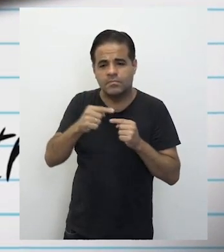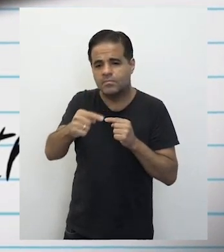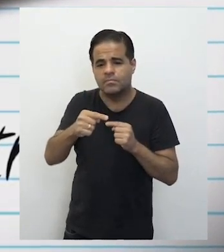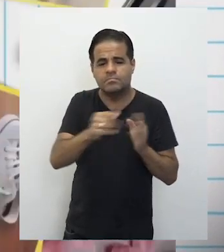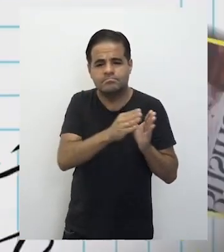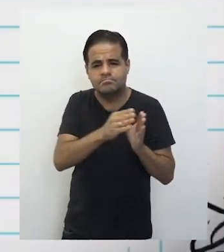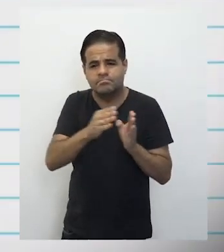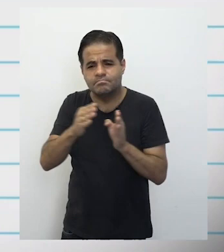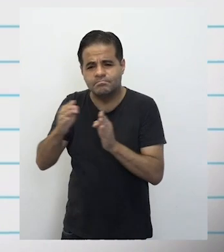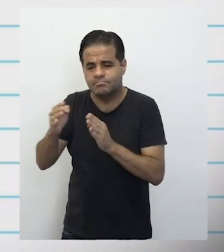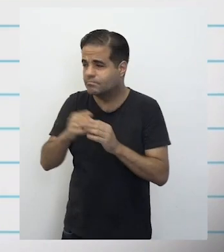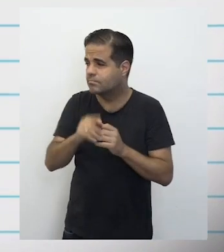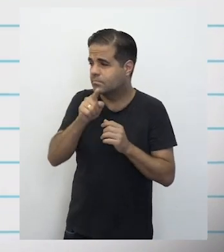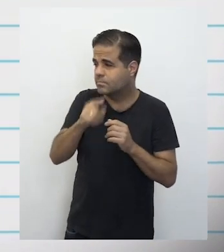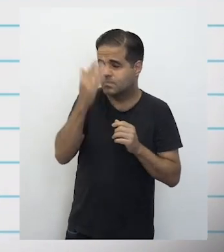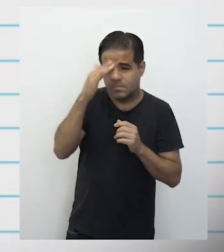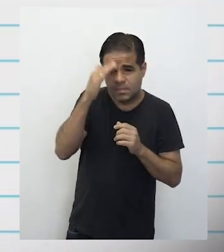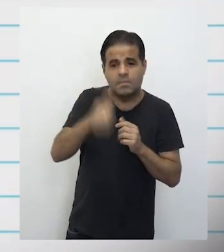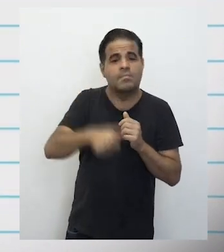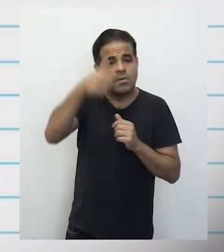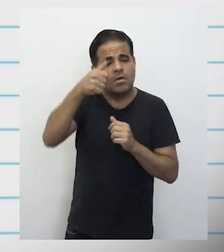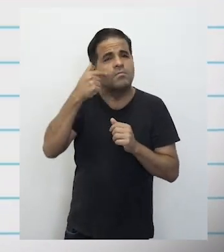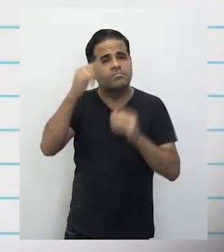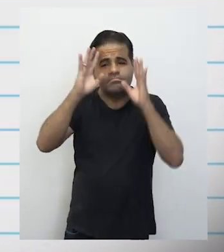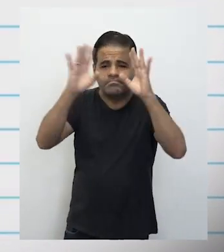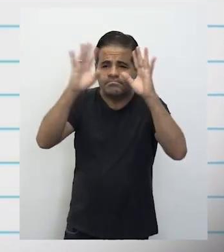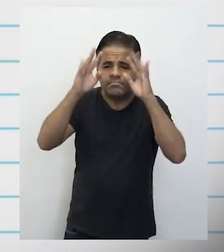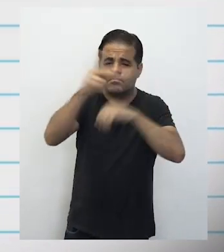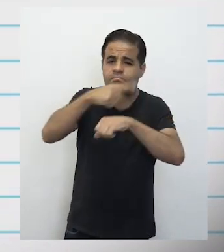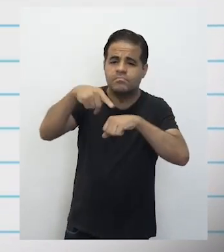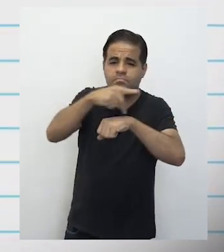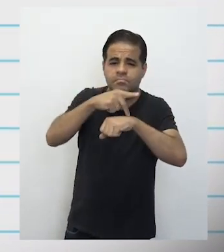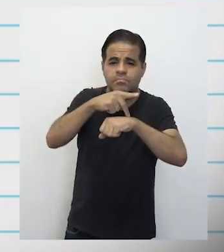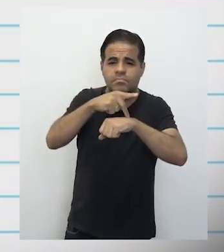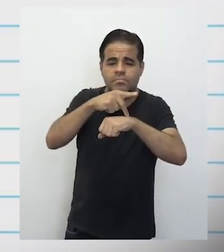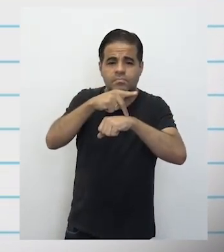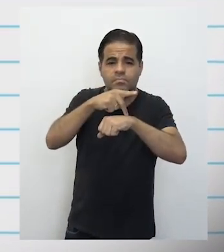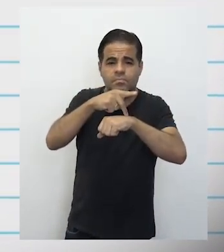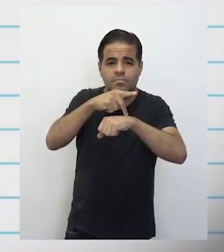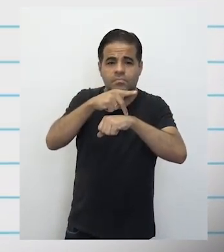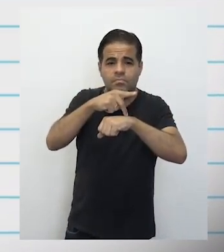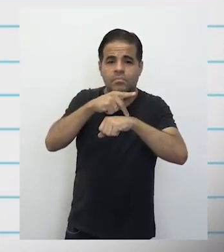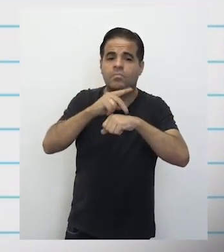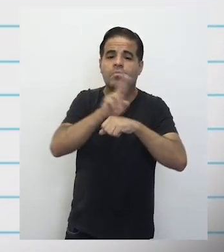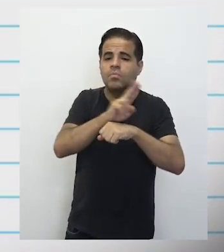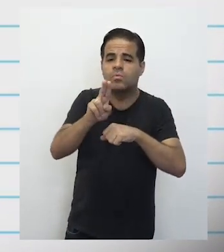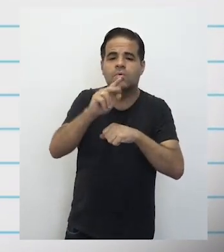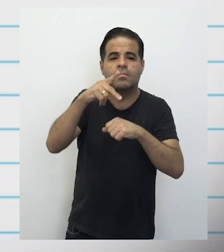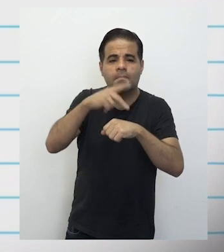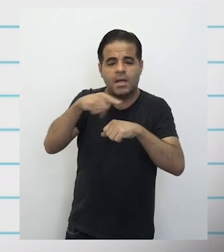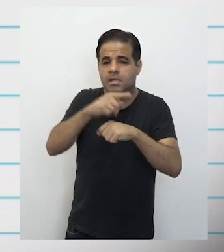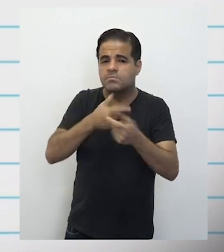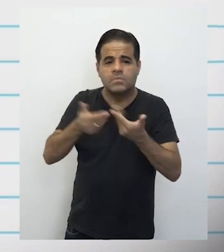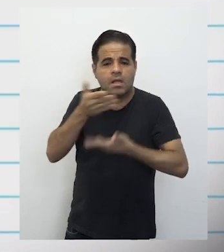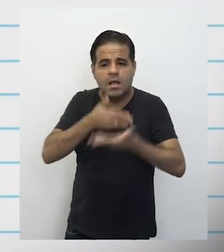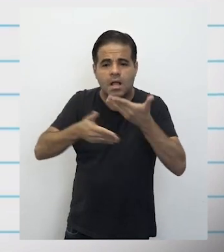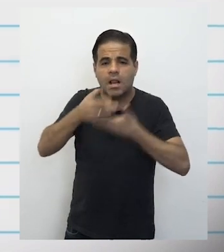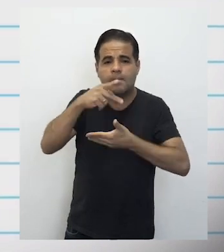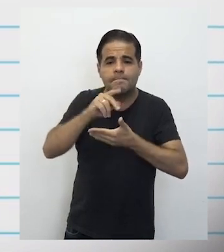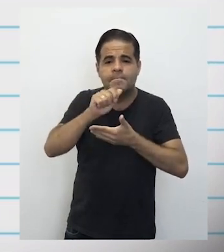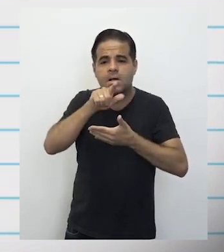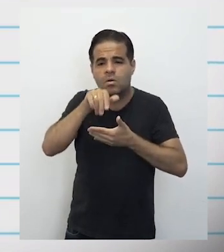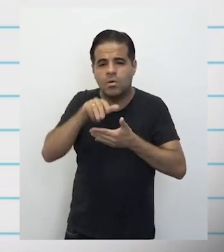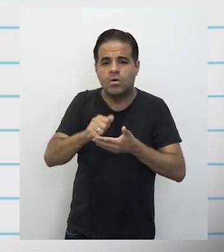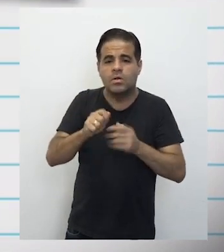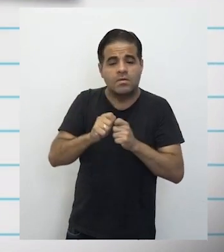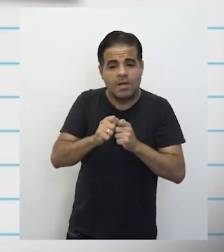correntes. Para você entender melhor, vamos imaginar um país chamado Pãolândia, que não possui relações com o exterior e produz apenas